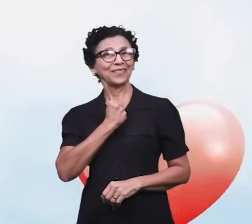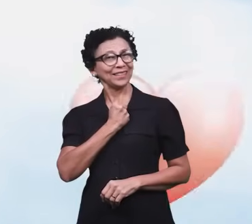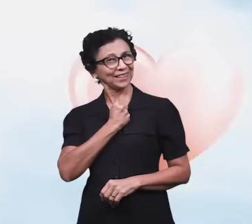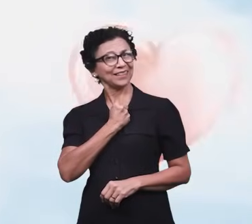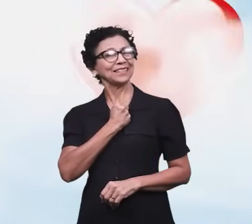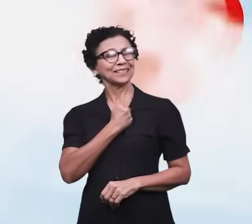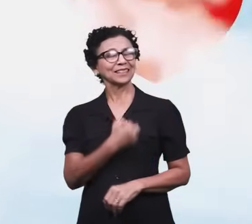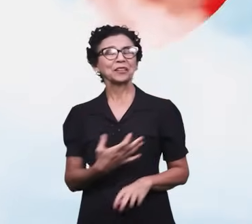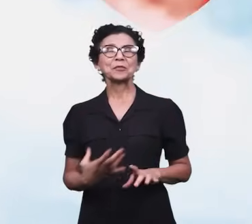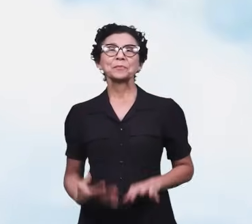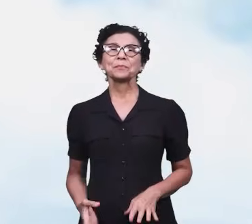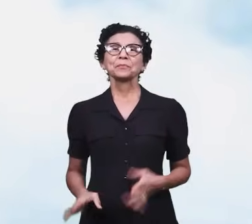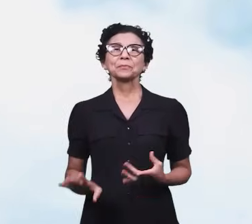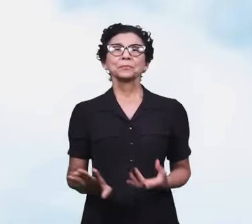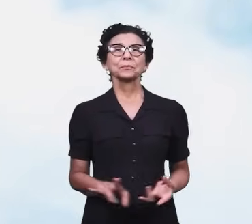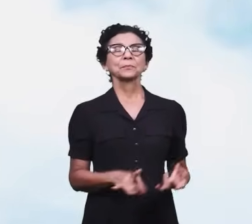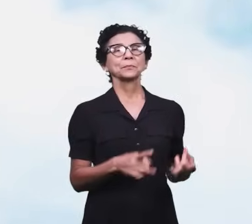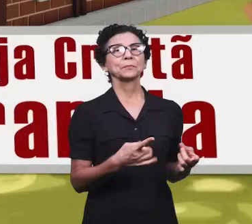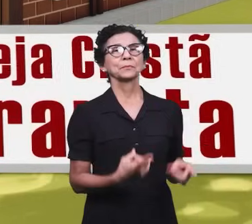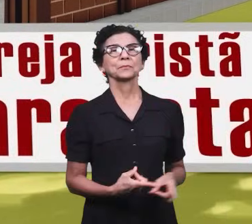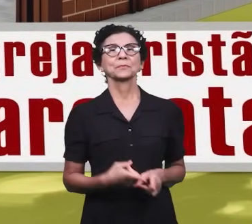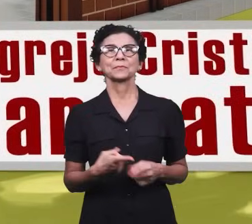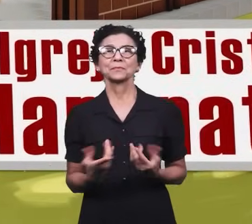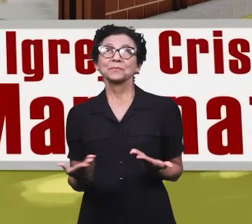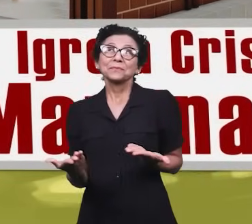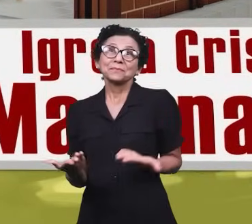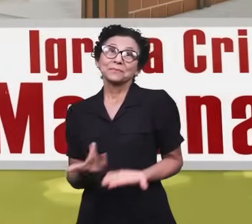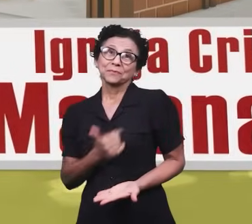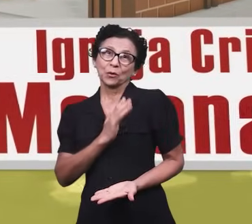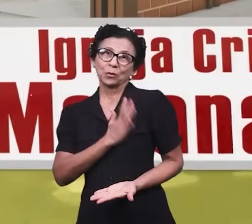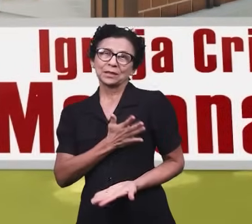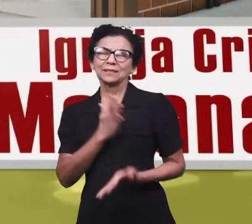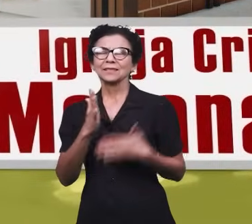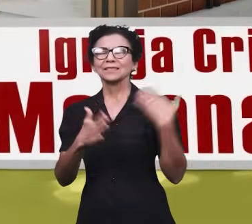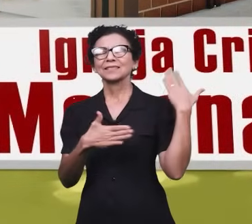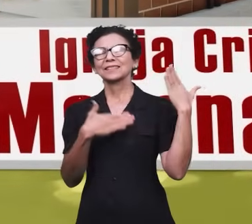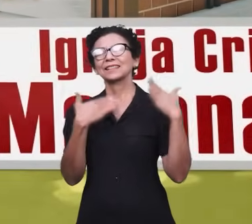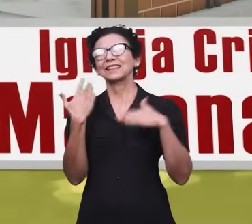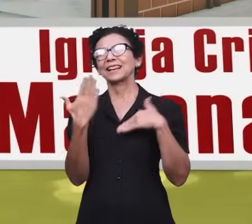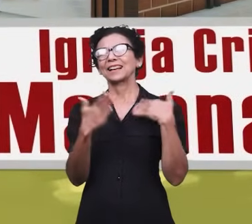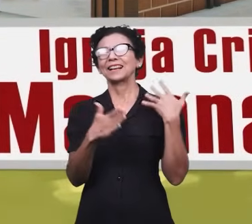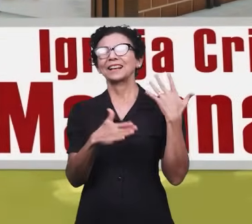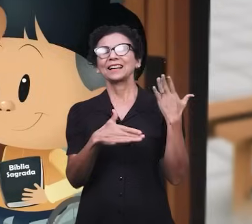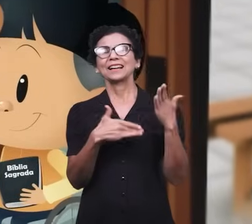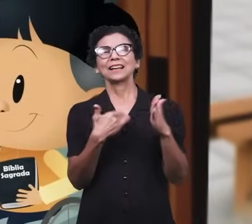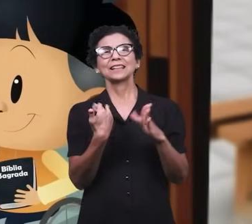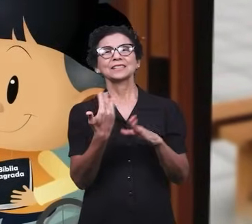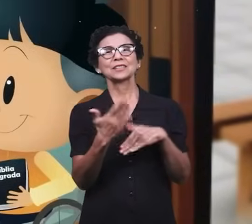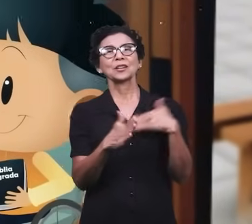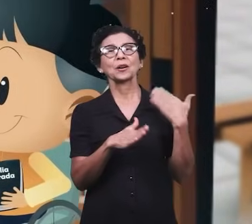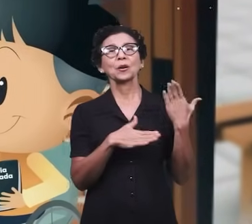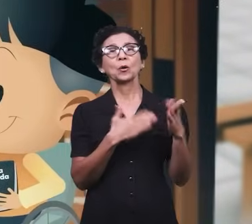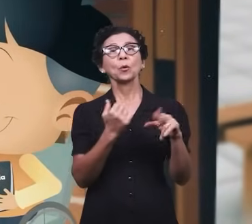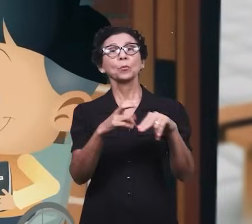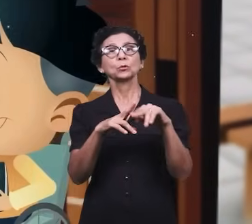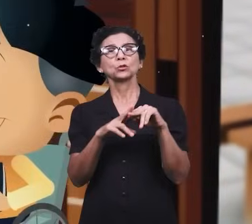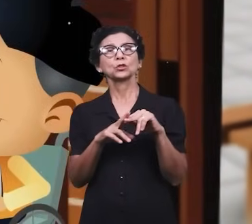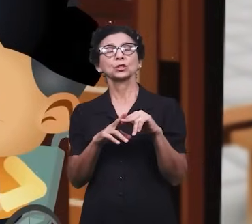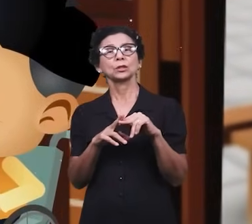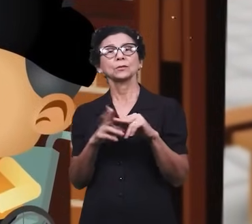salvação. Tenho um coração alegre, porque estou